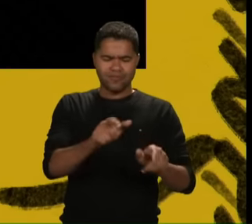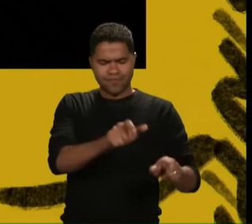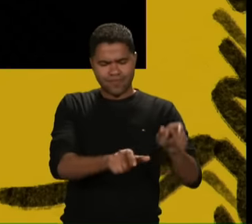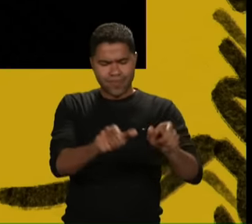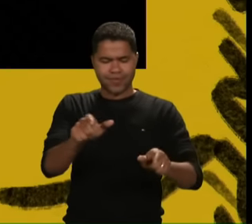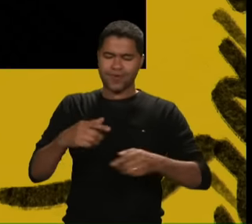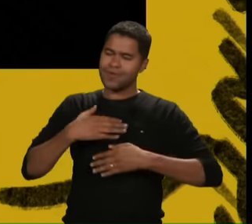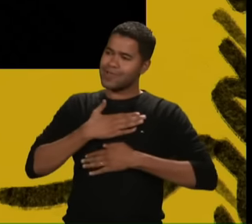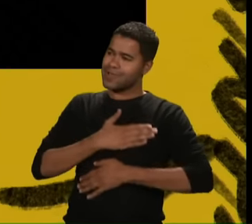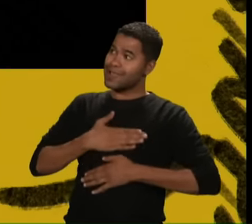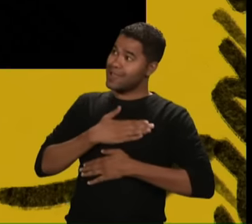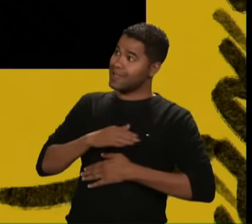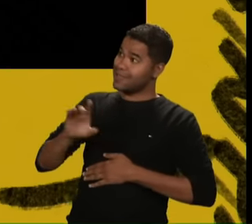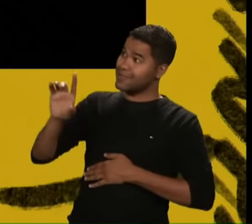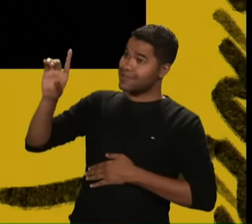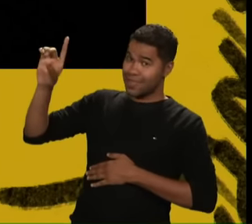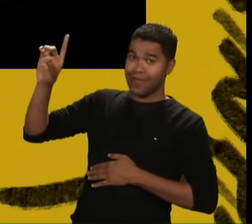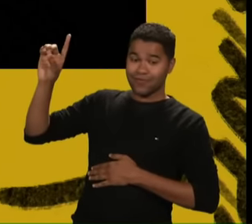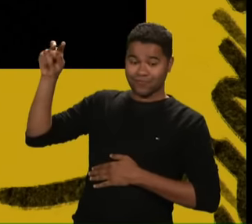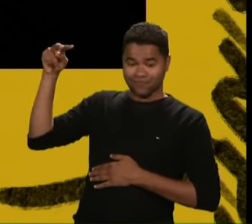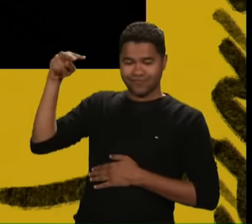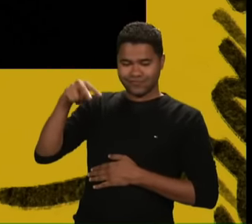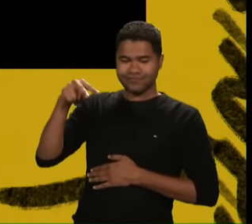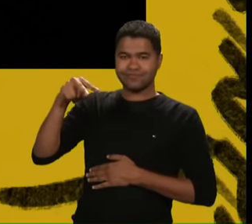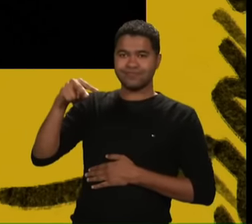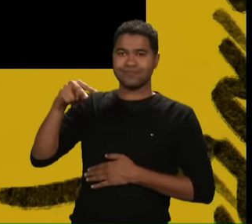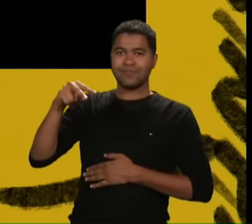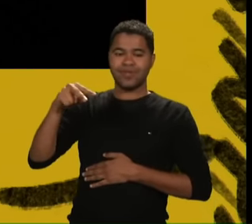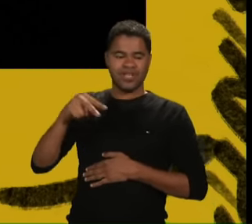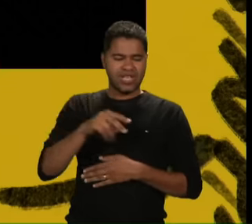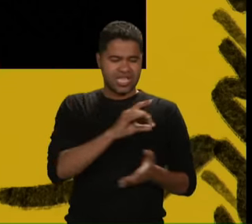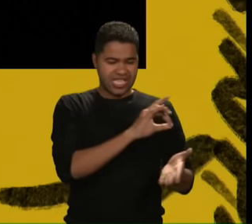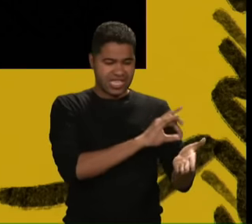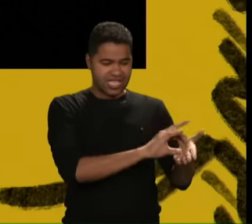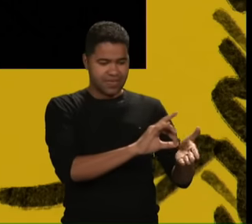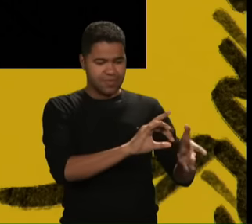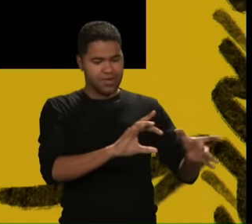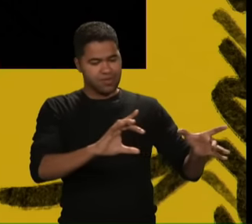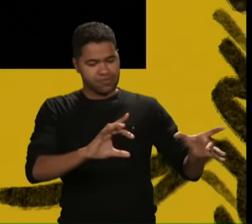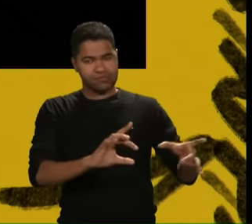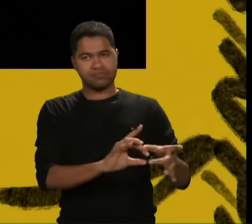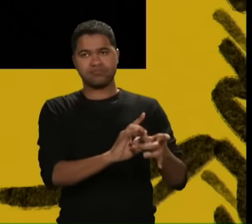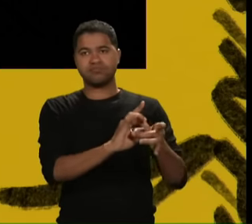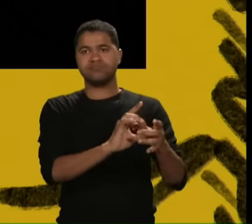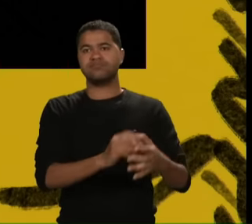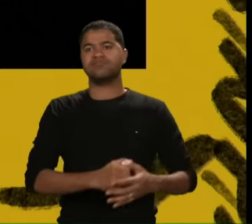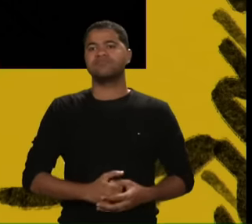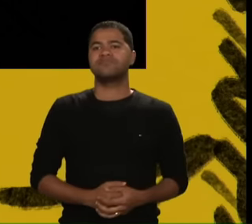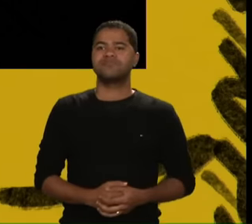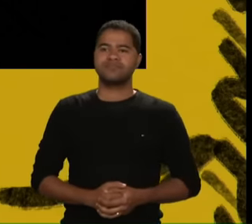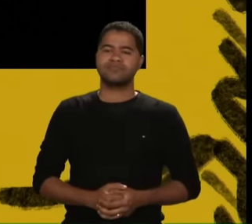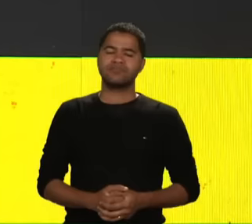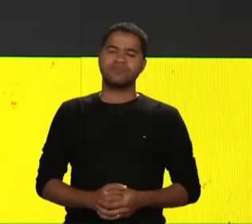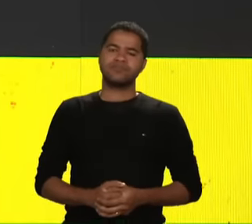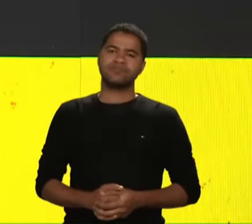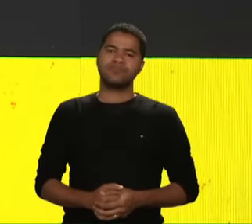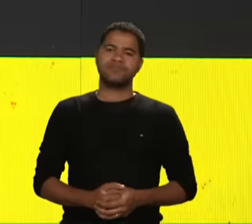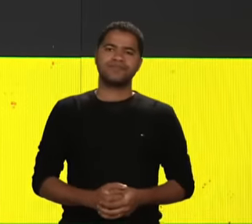agradável ao Senhor, este reconcilia com ele os seus